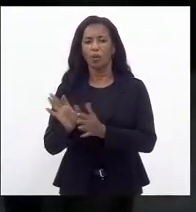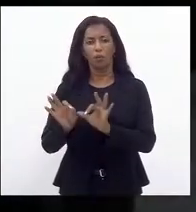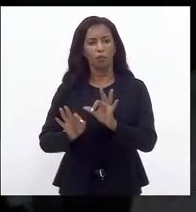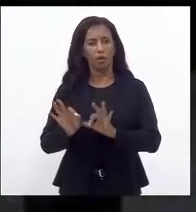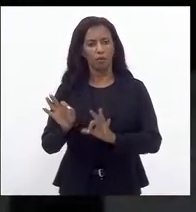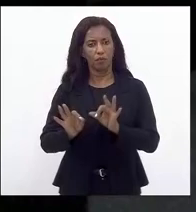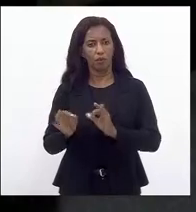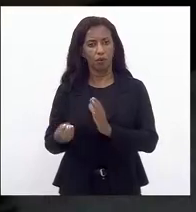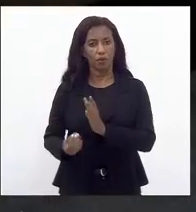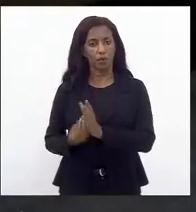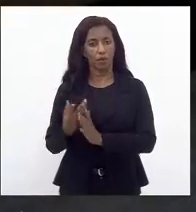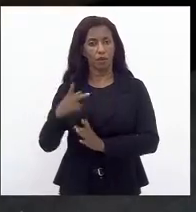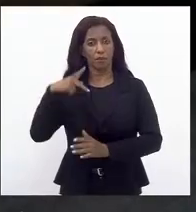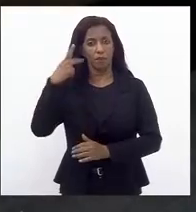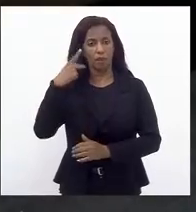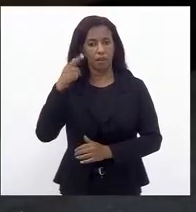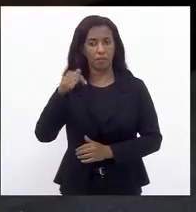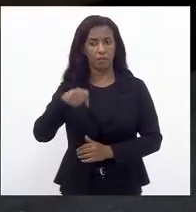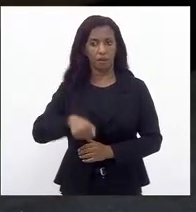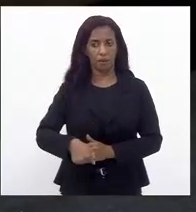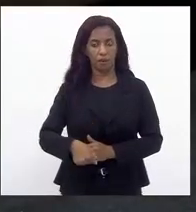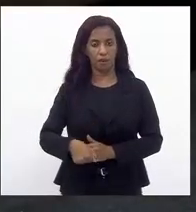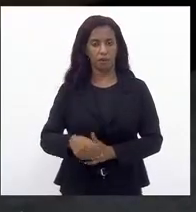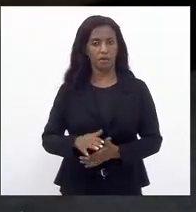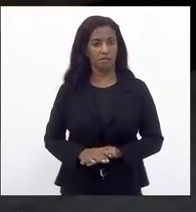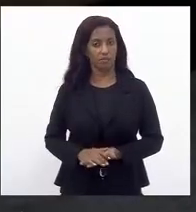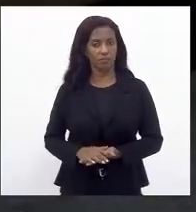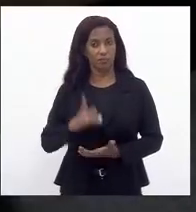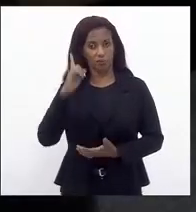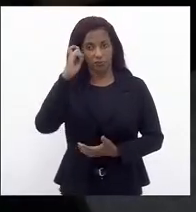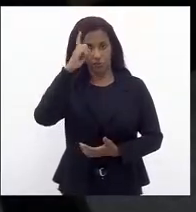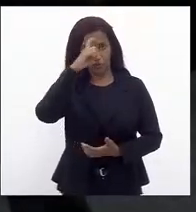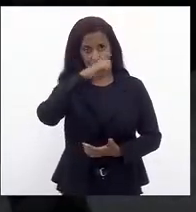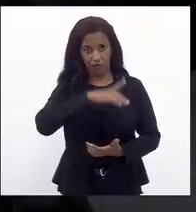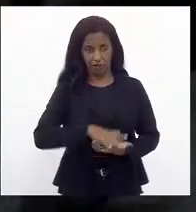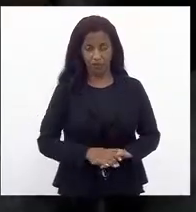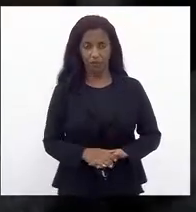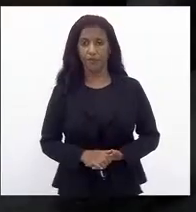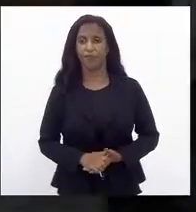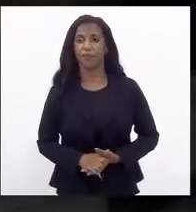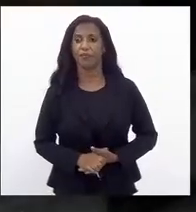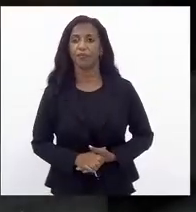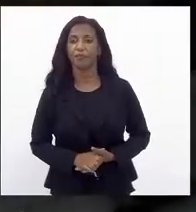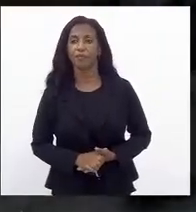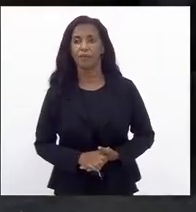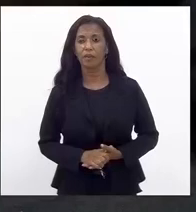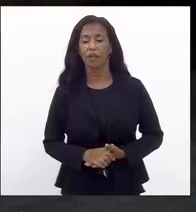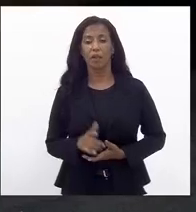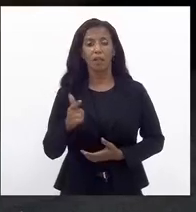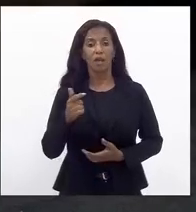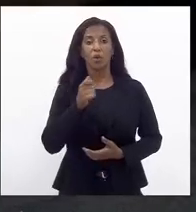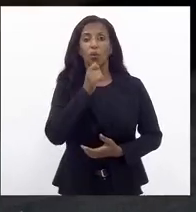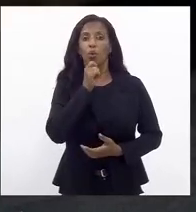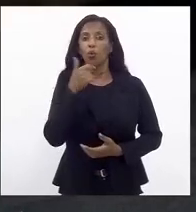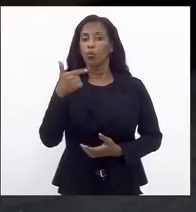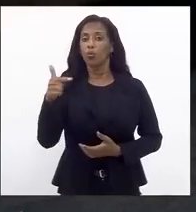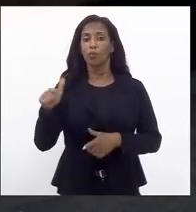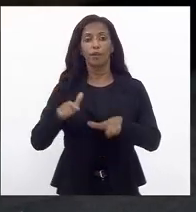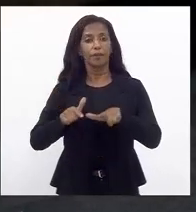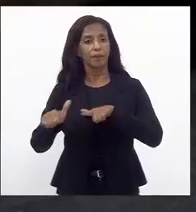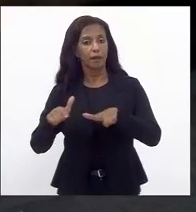estão sendo criados parlamentares aqui Monstrinhos monstrinhos que não tem